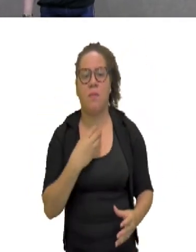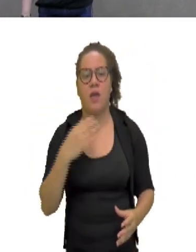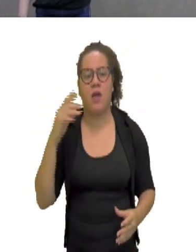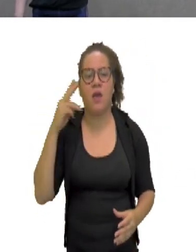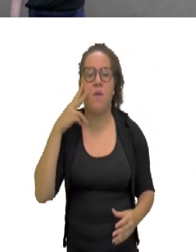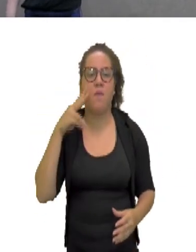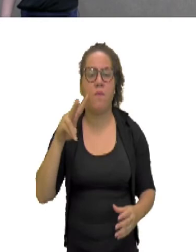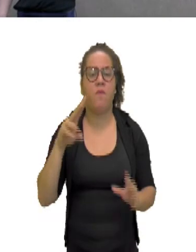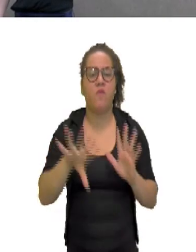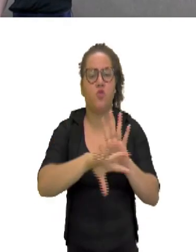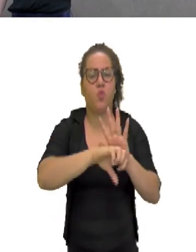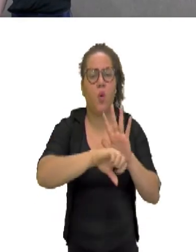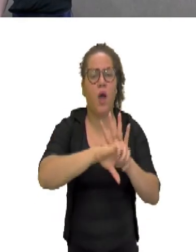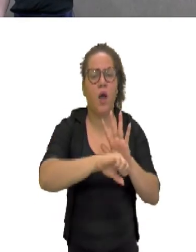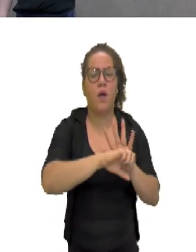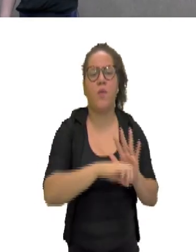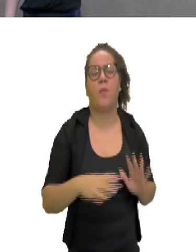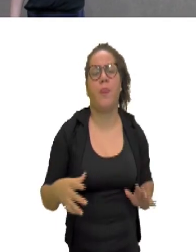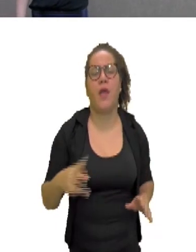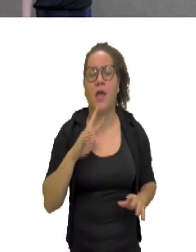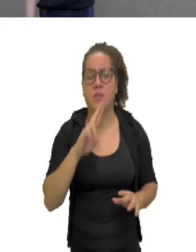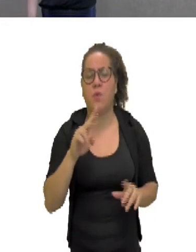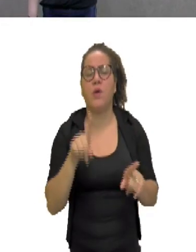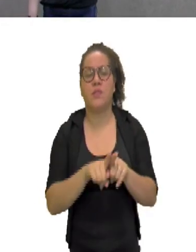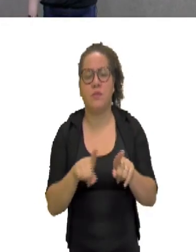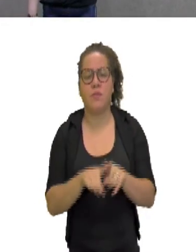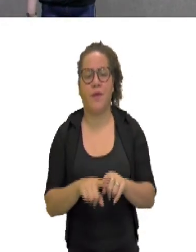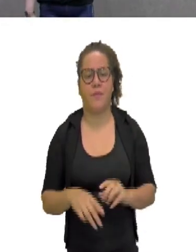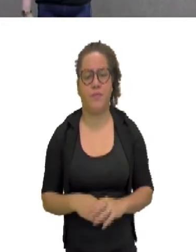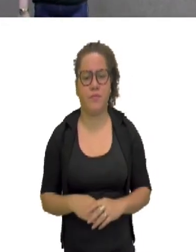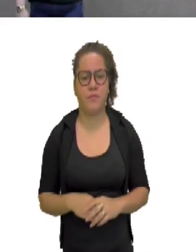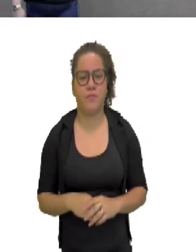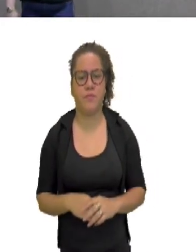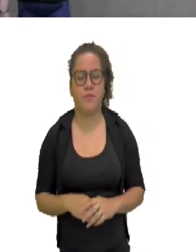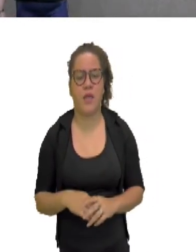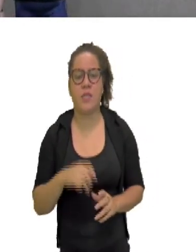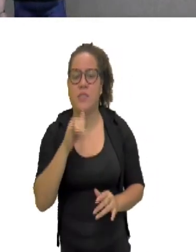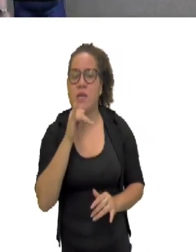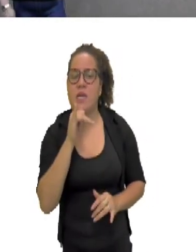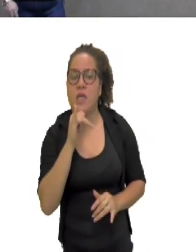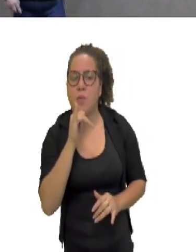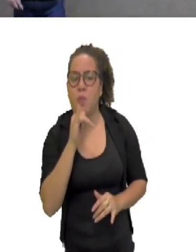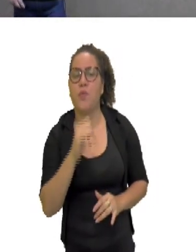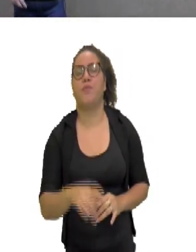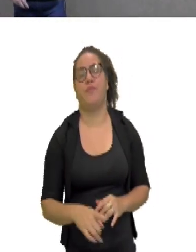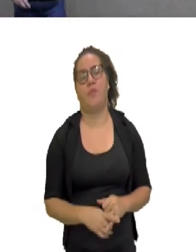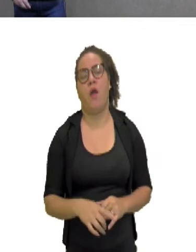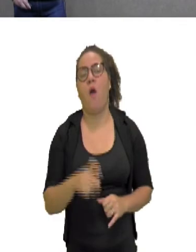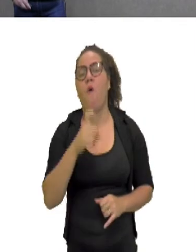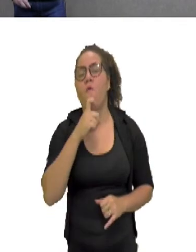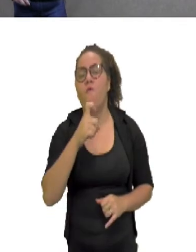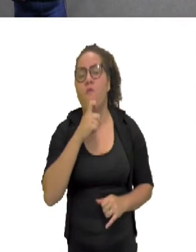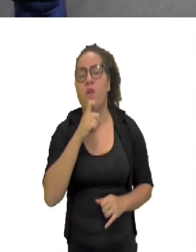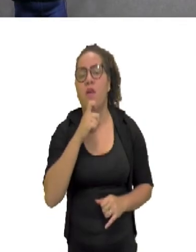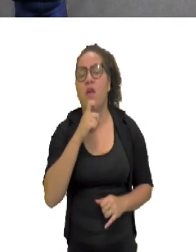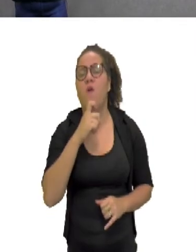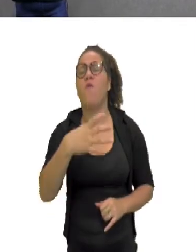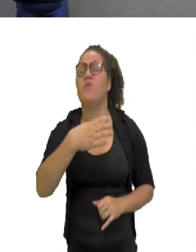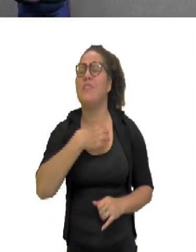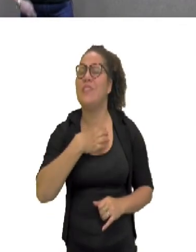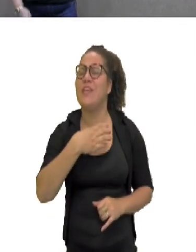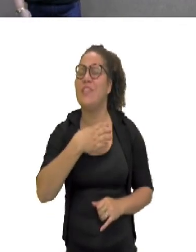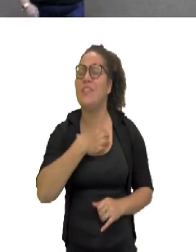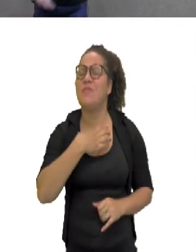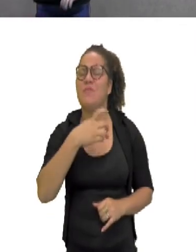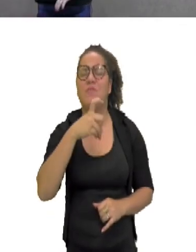as imagens e elabora respostas. Por exemplo, o frio é um estímulo externo, né? A gente sente ele